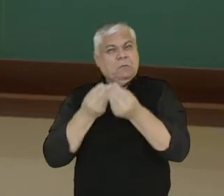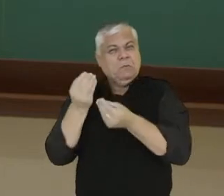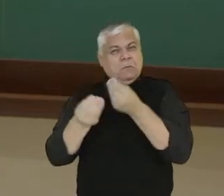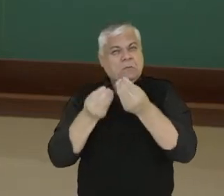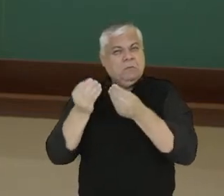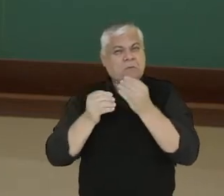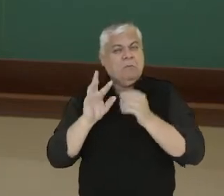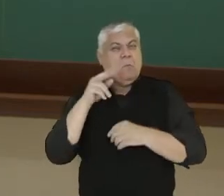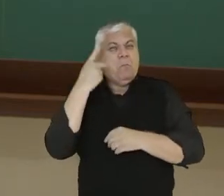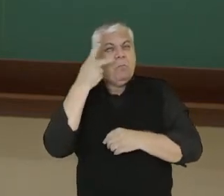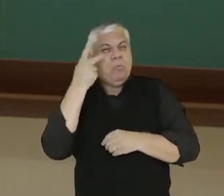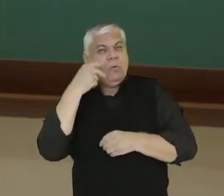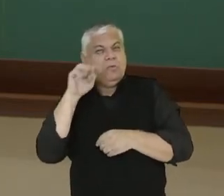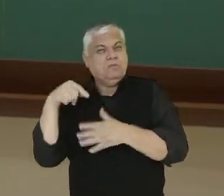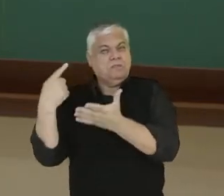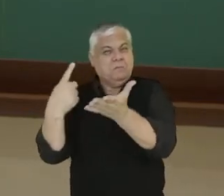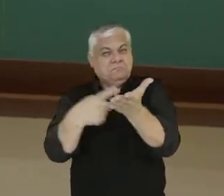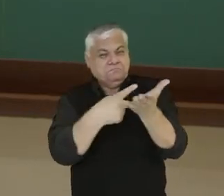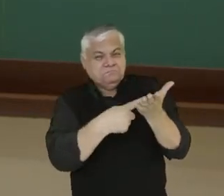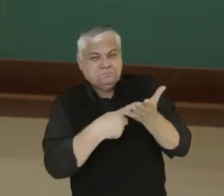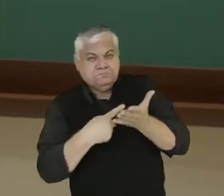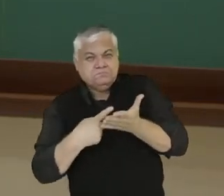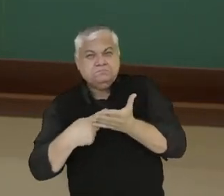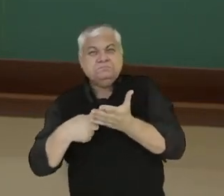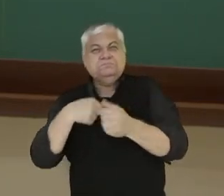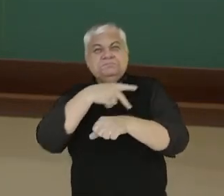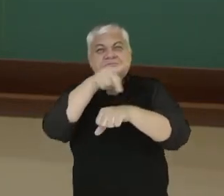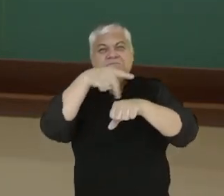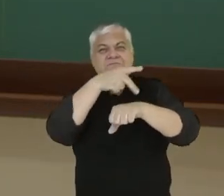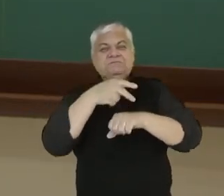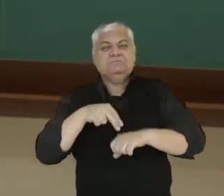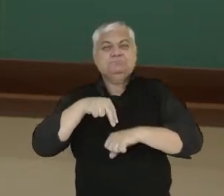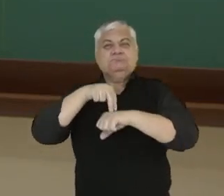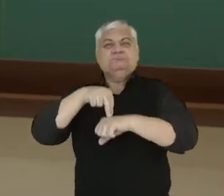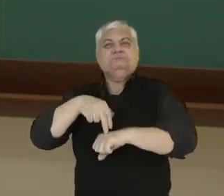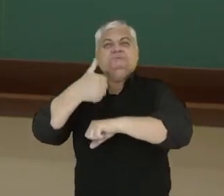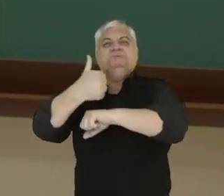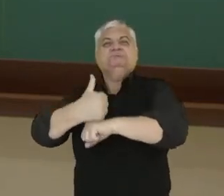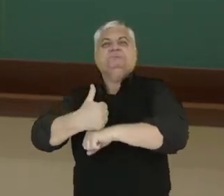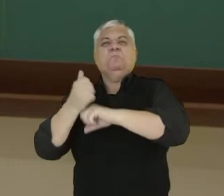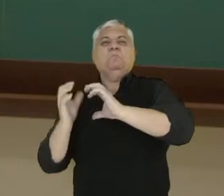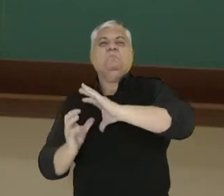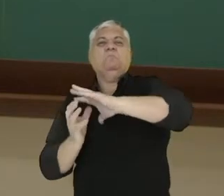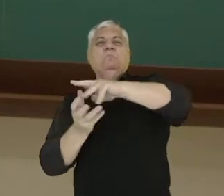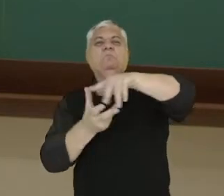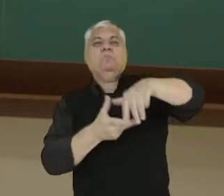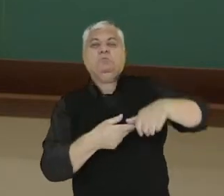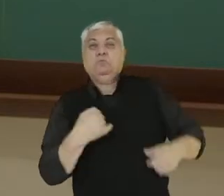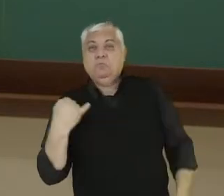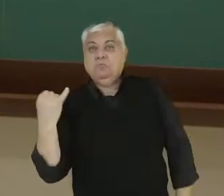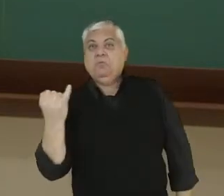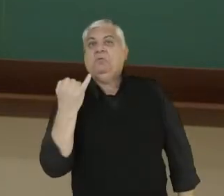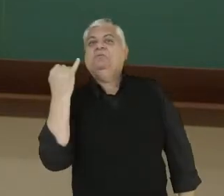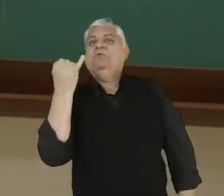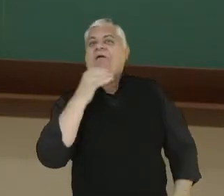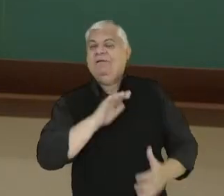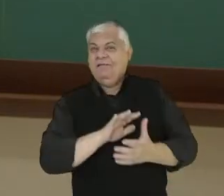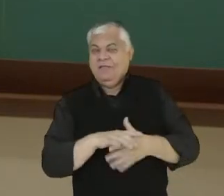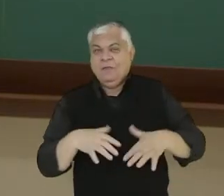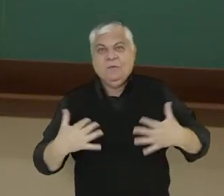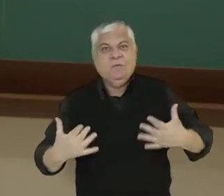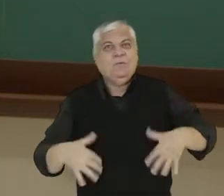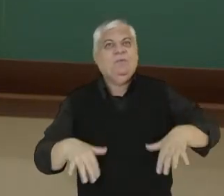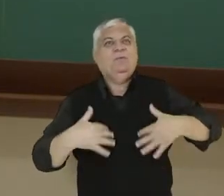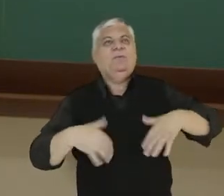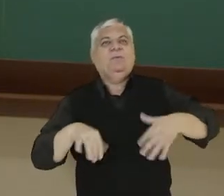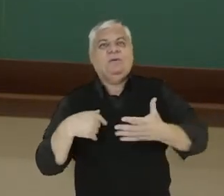se relacionar com outros países e se estabelecer como uma potência mundial. Importantíssimo entender essa relação ali